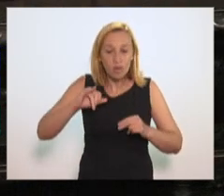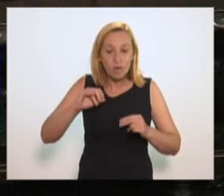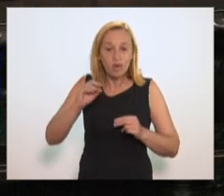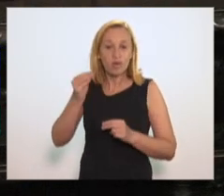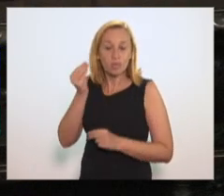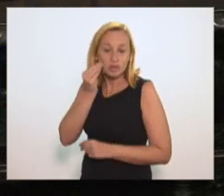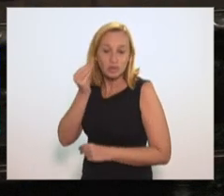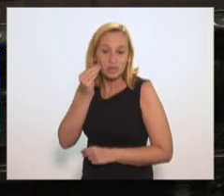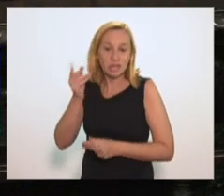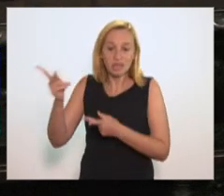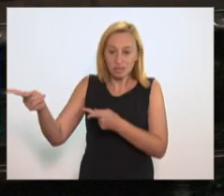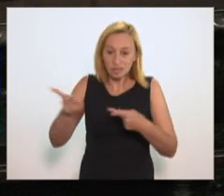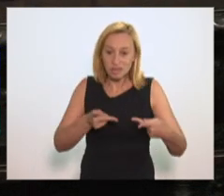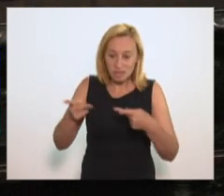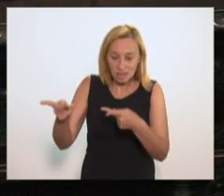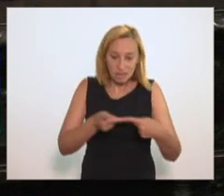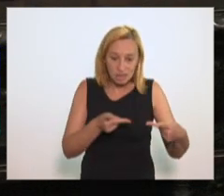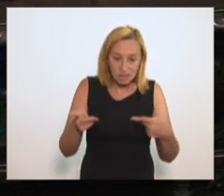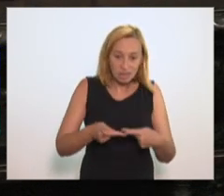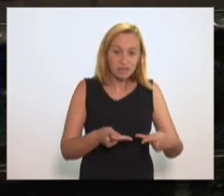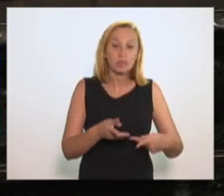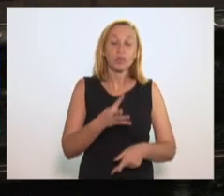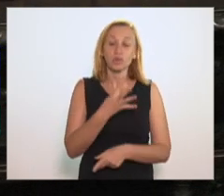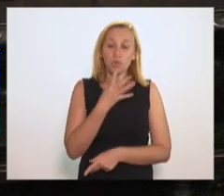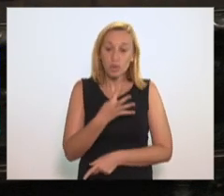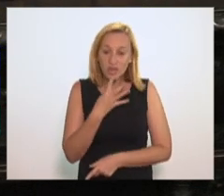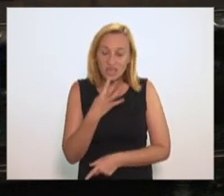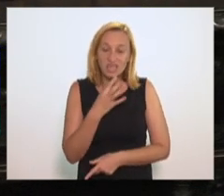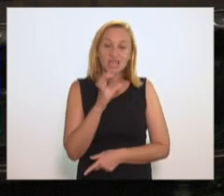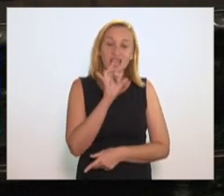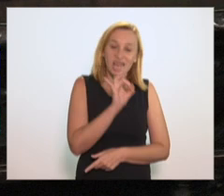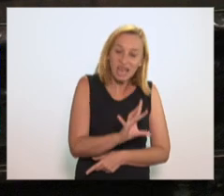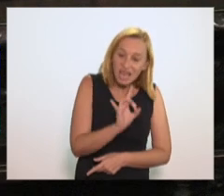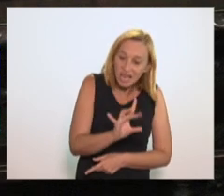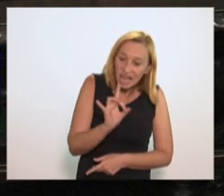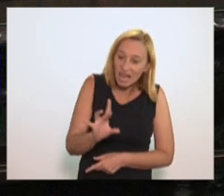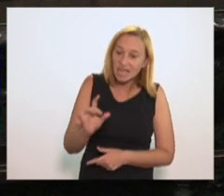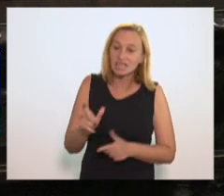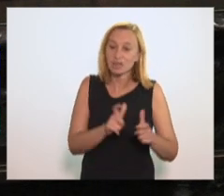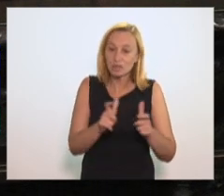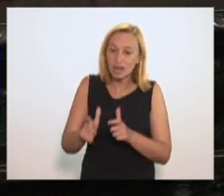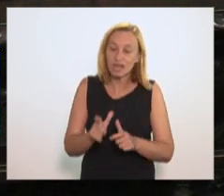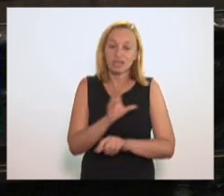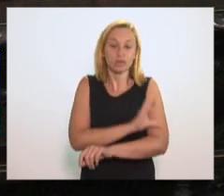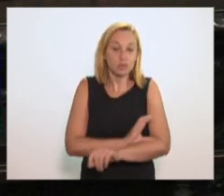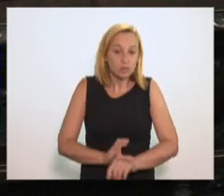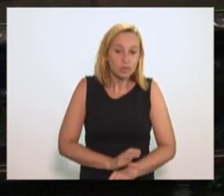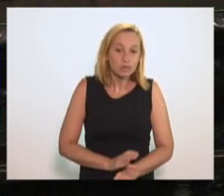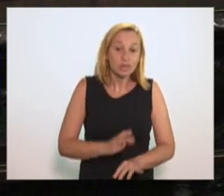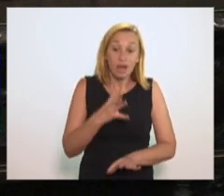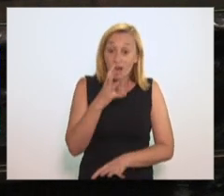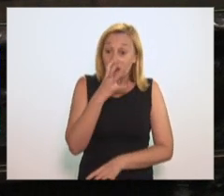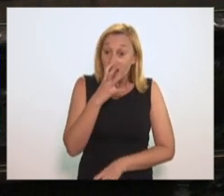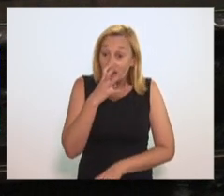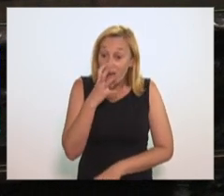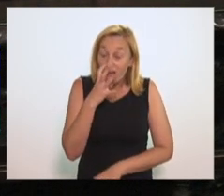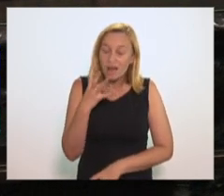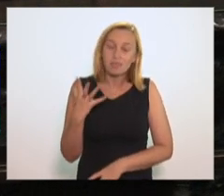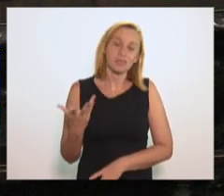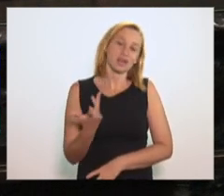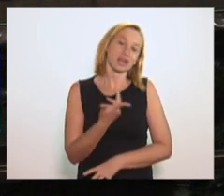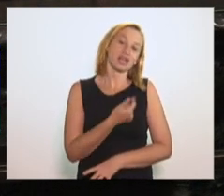que de forma integrada possam conhecer cada um dos equipamentos culturais e de uma beleza arquitetônica